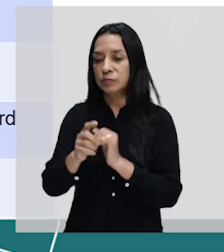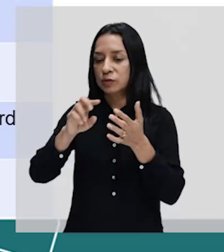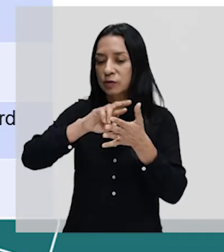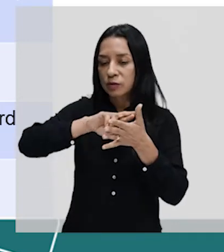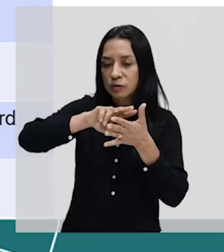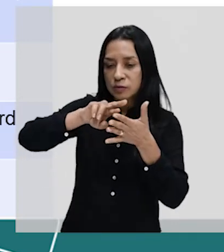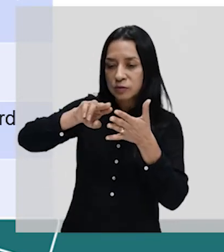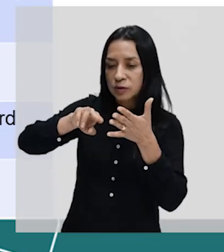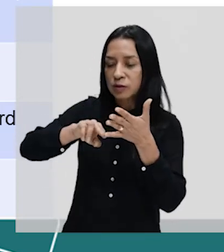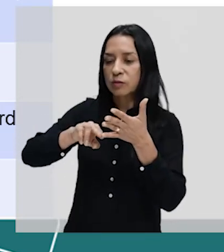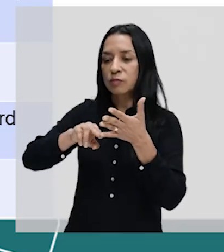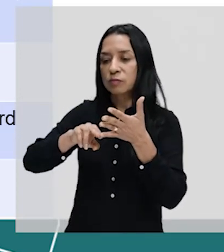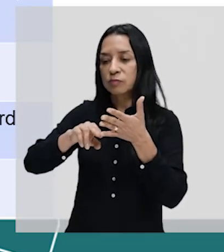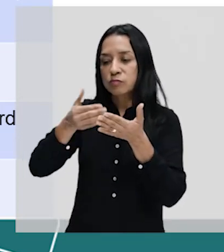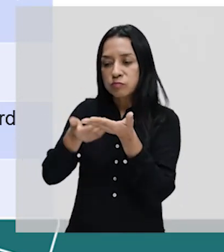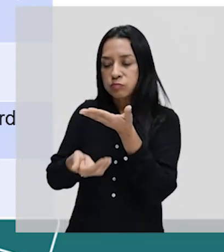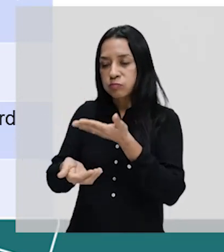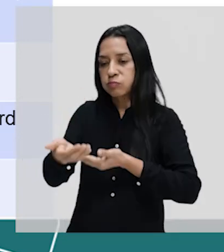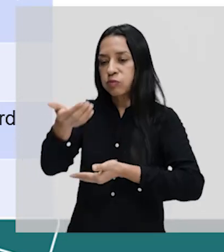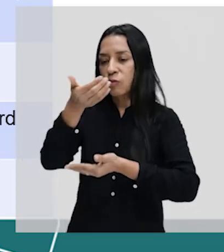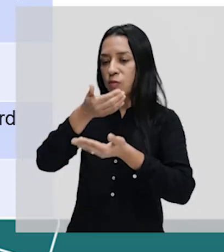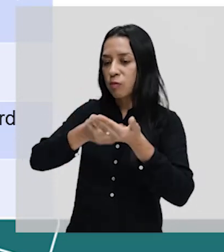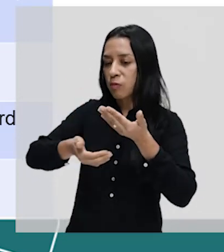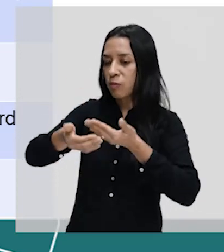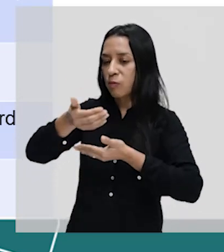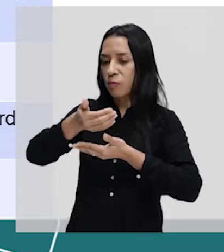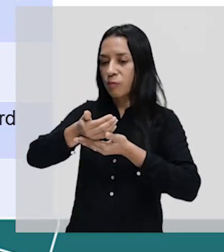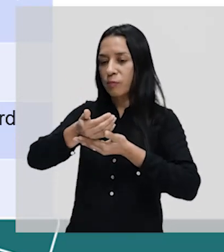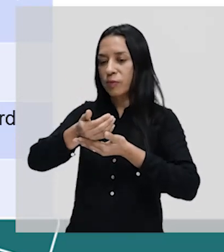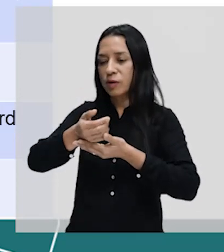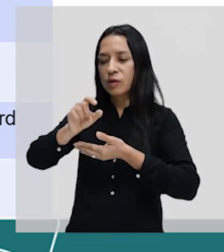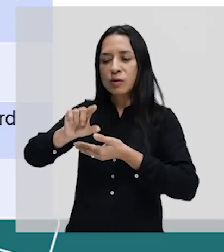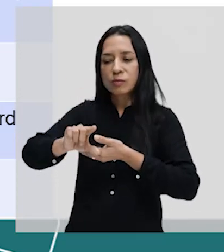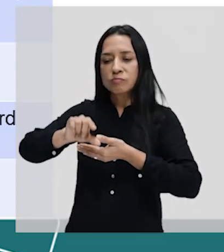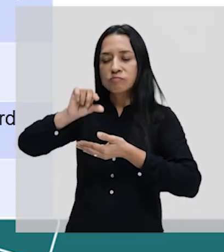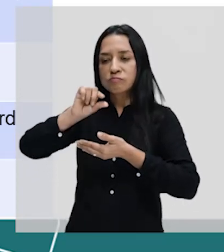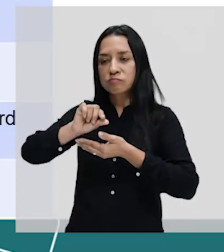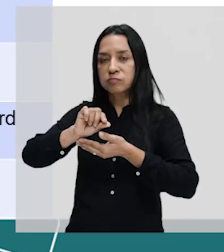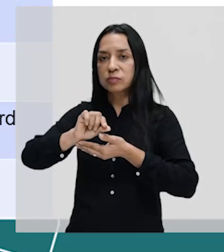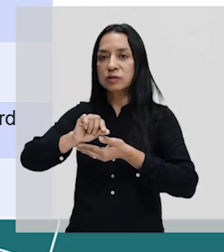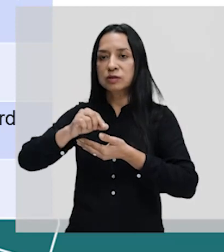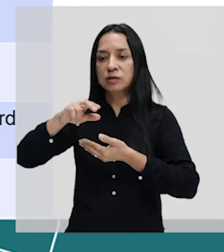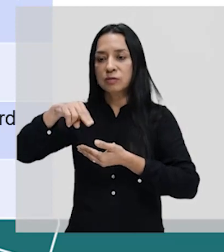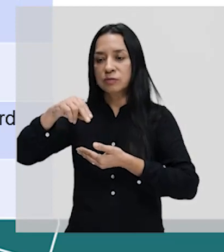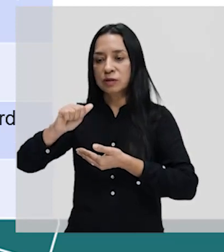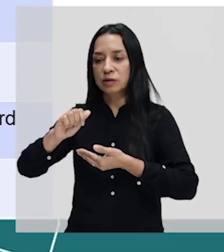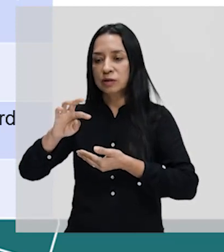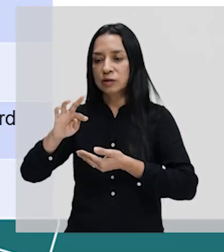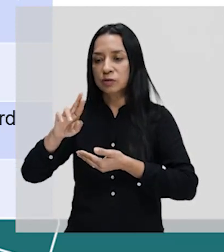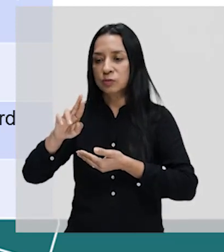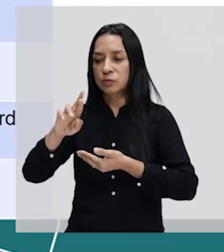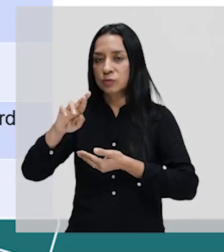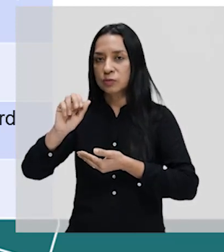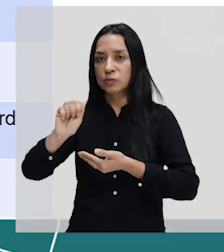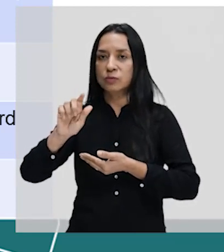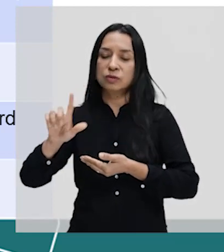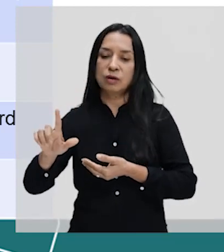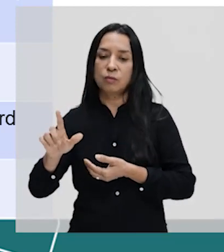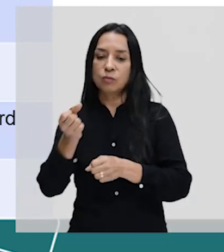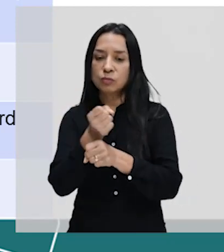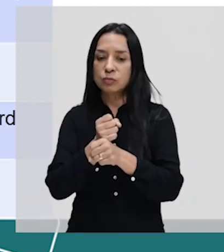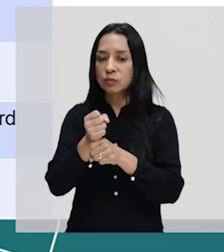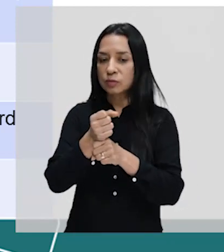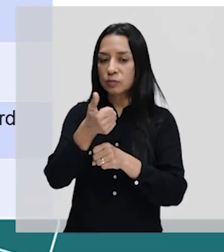da seleção natural, mais ou menos assim, tá? É um nome grande. Em 1886, nós tivemos a publicação